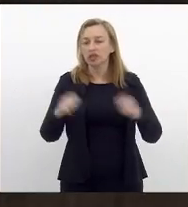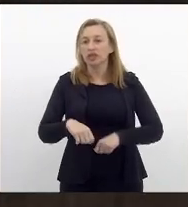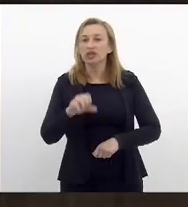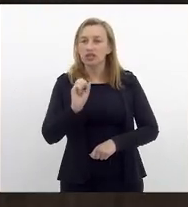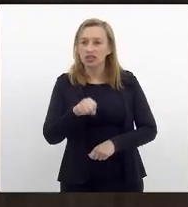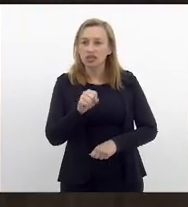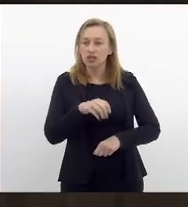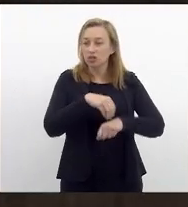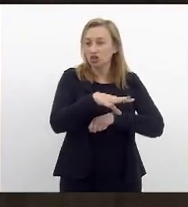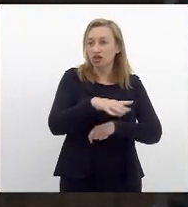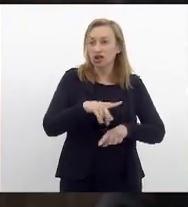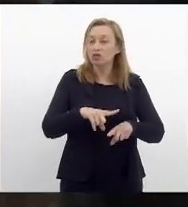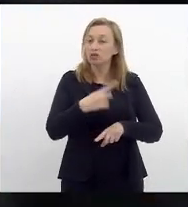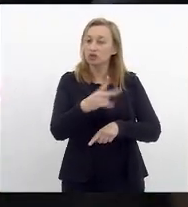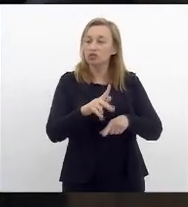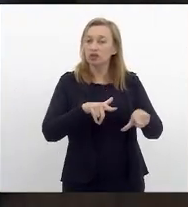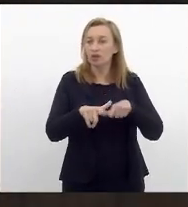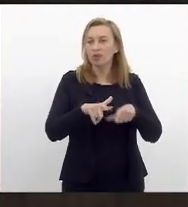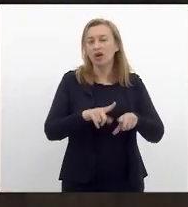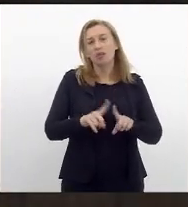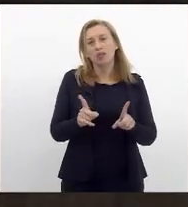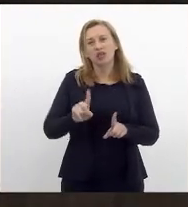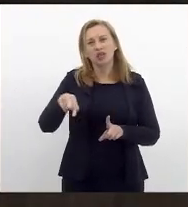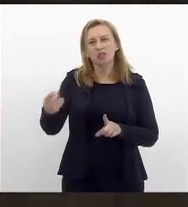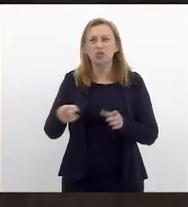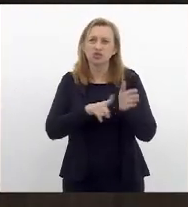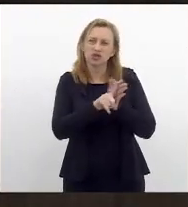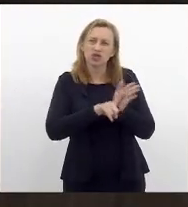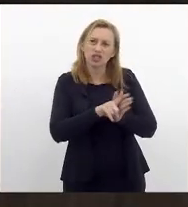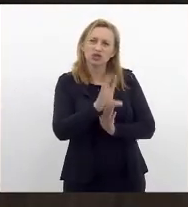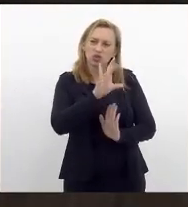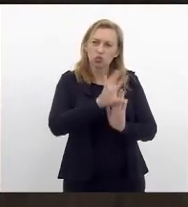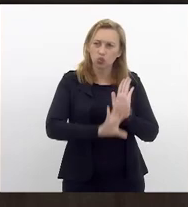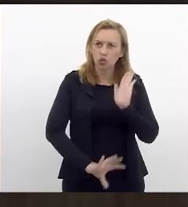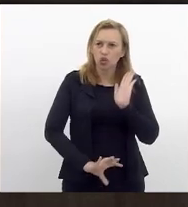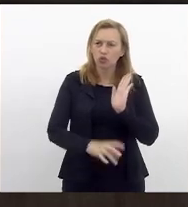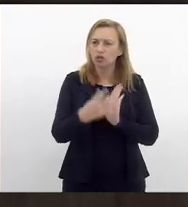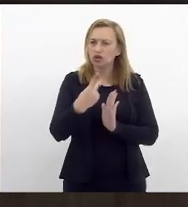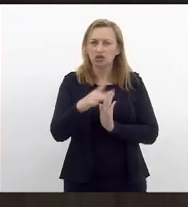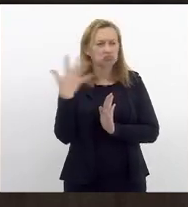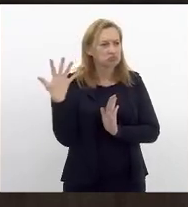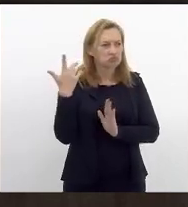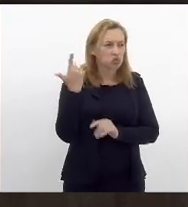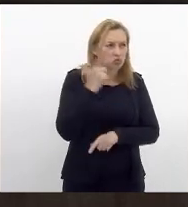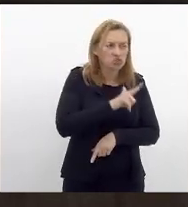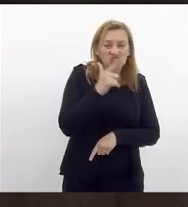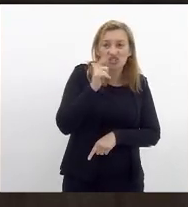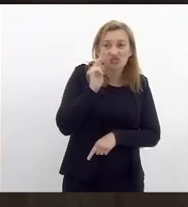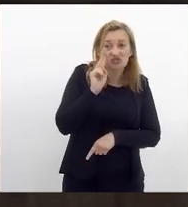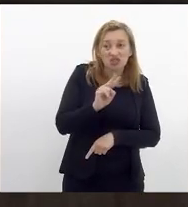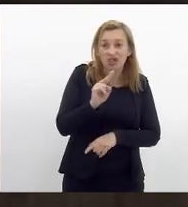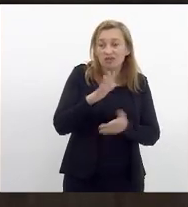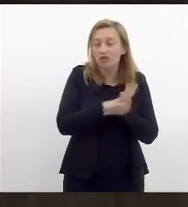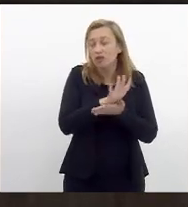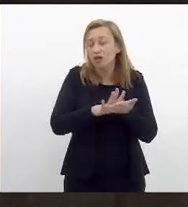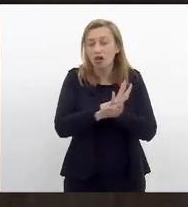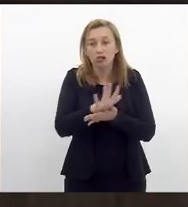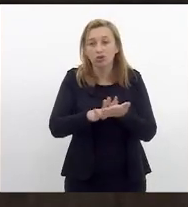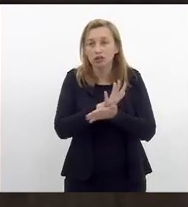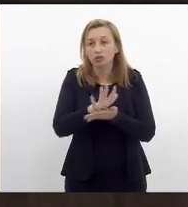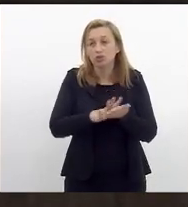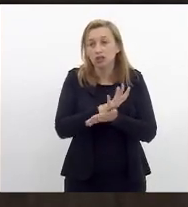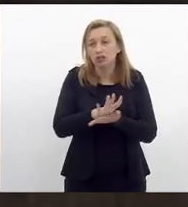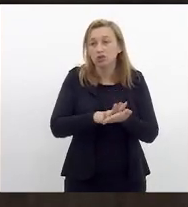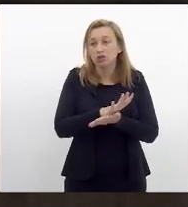no seu ofício, mas fato é que após analisar o currículo do indicado, não consegui verificar absolutamente nada